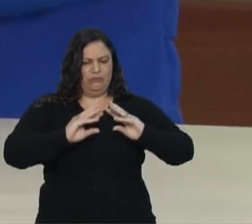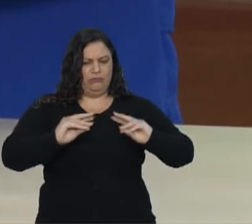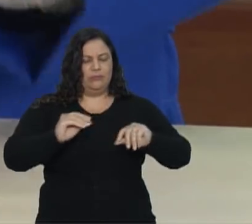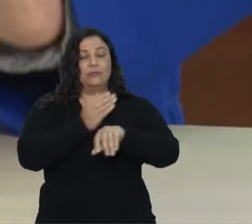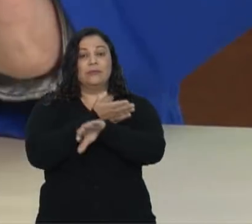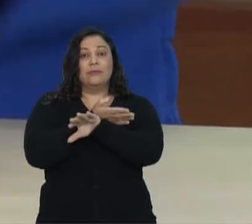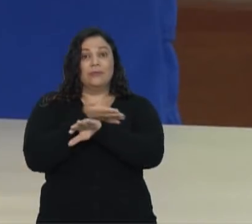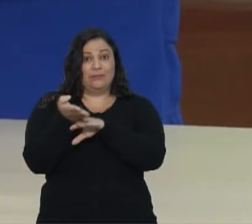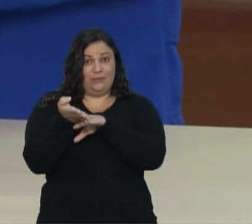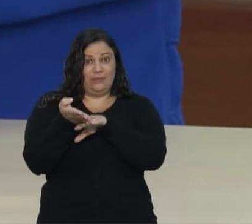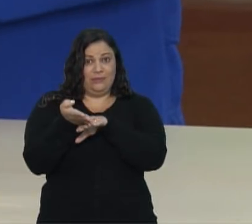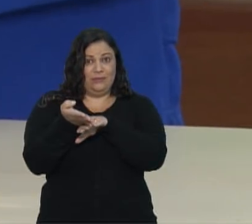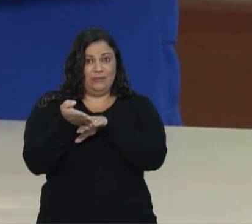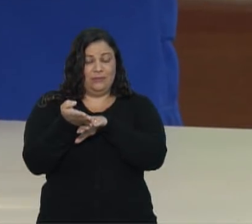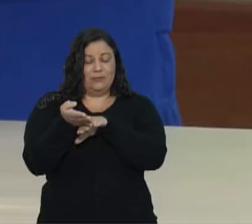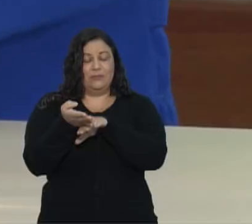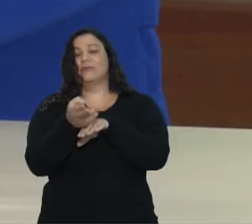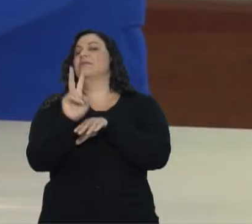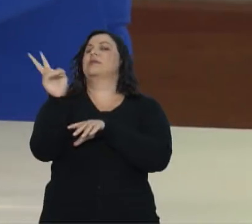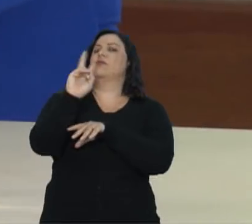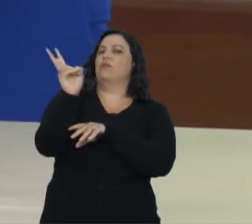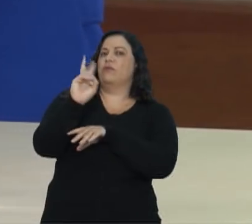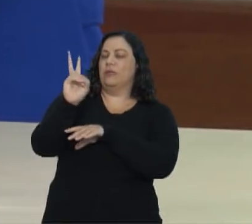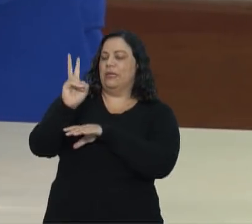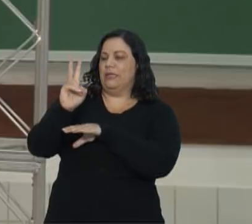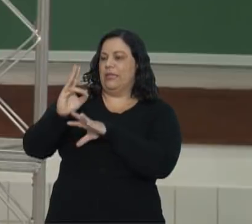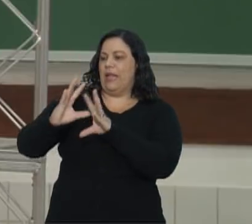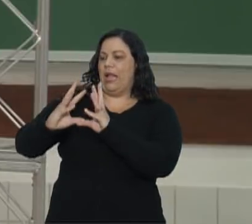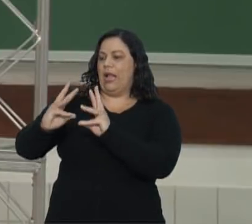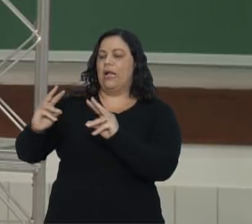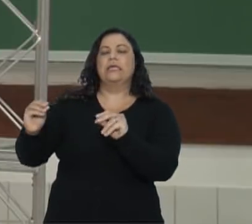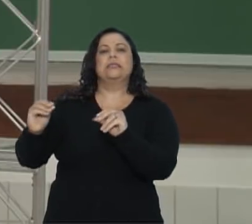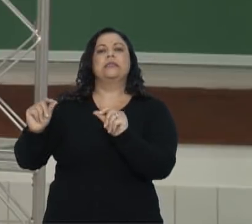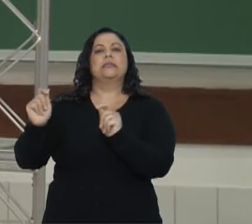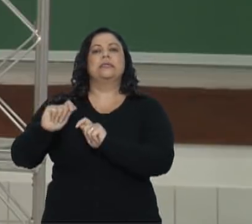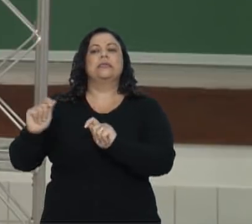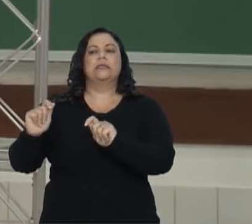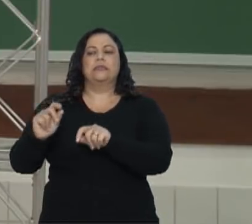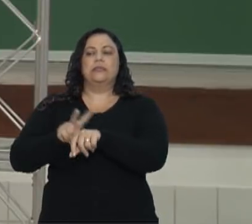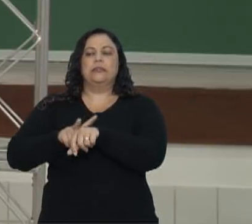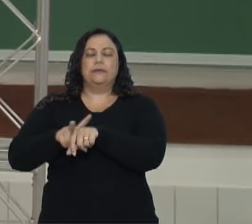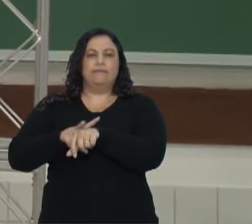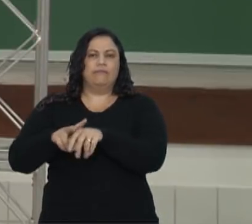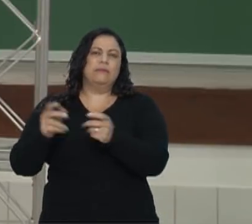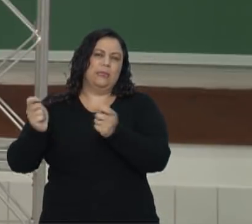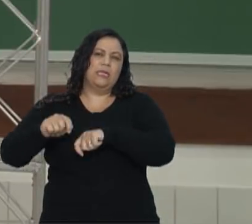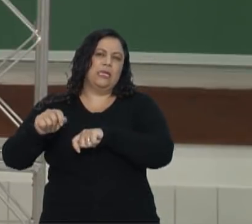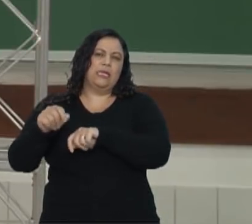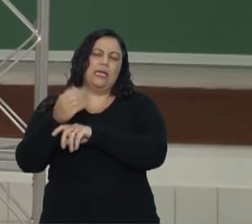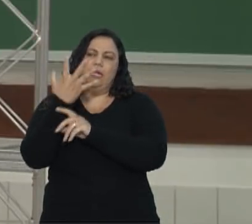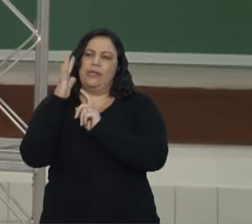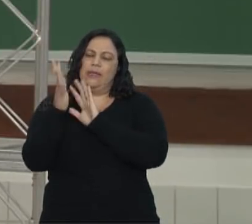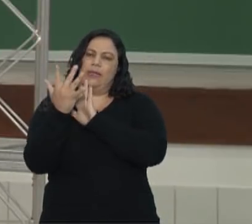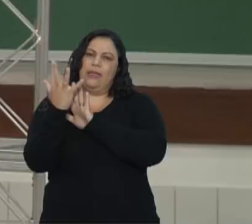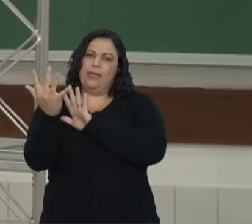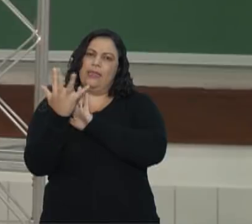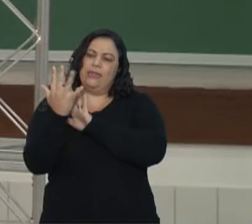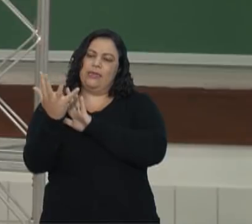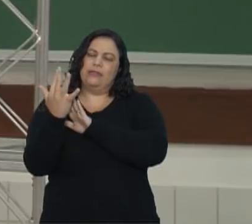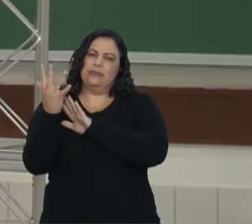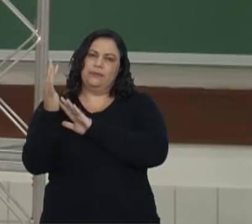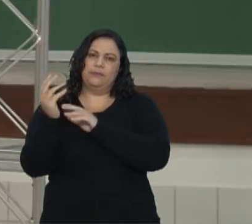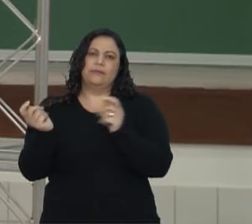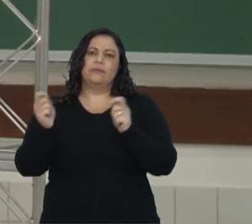esbranquiçado e o nosso vinagre é transparente. Então, o que será que acontece quando eu junto esses dois